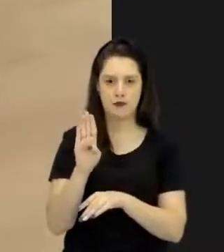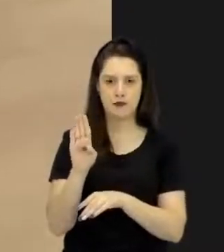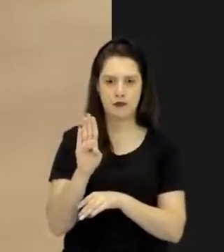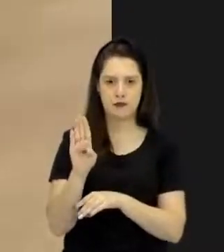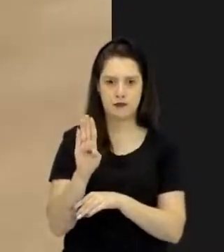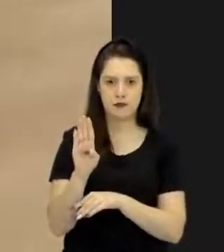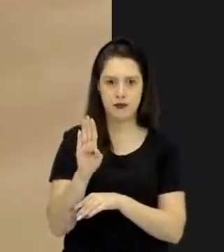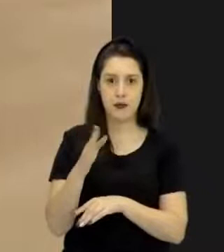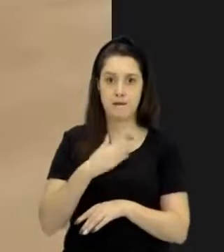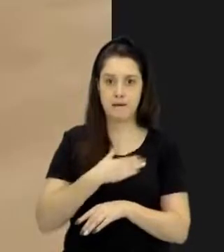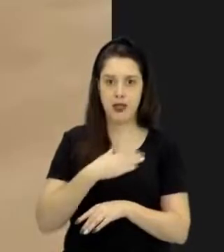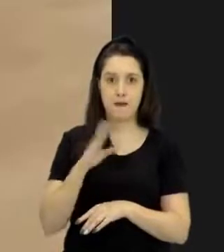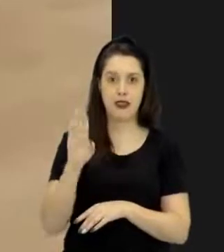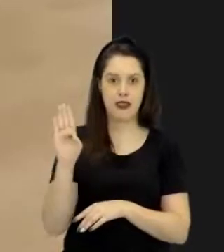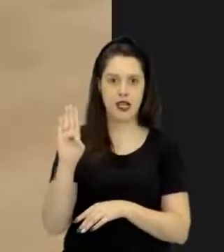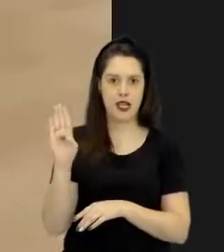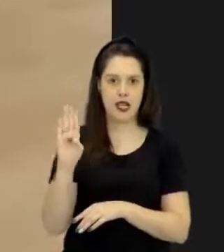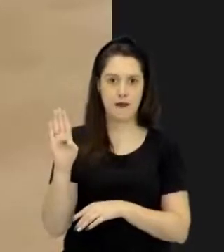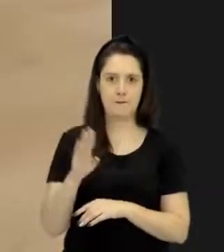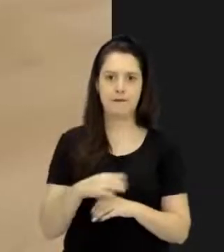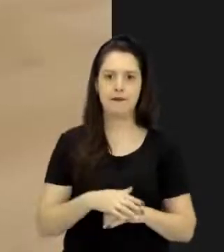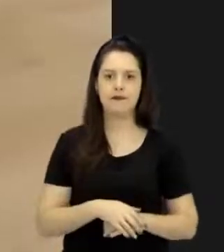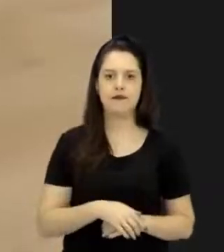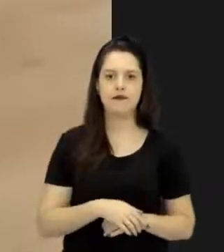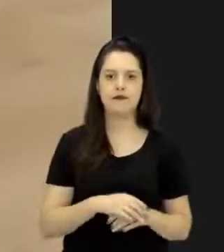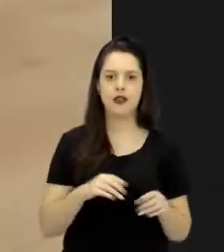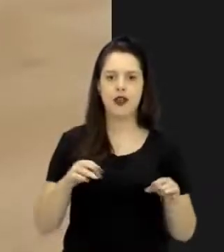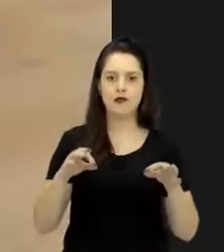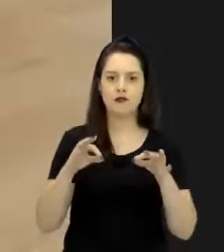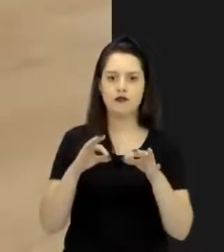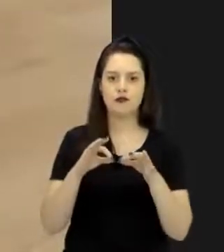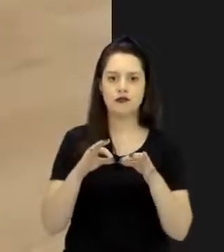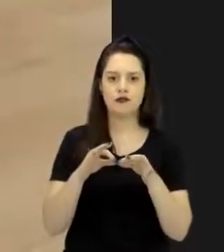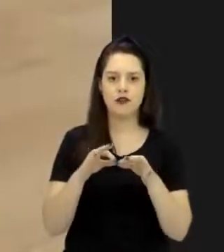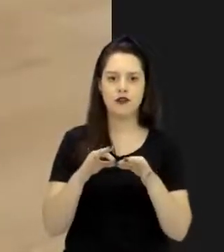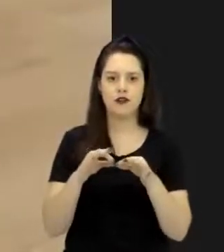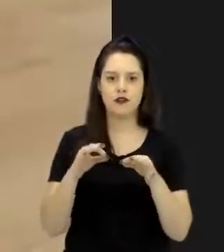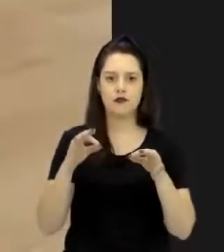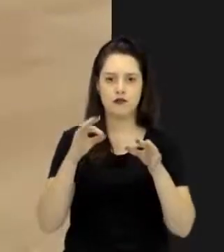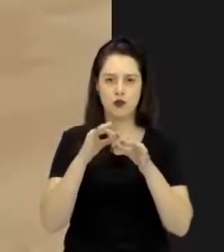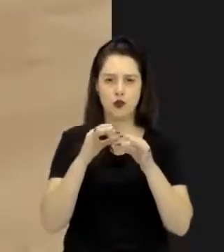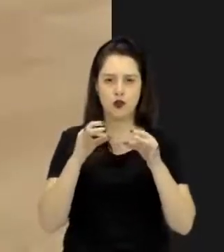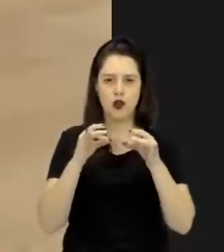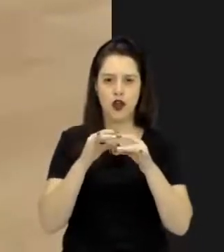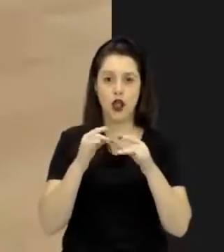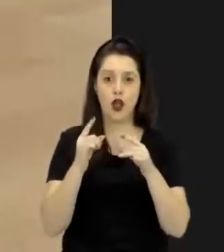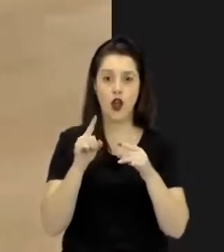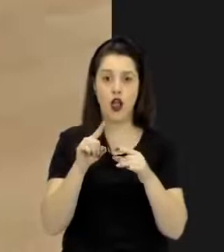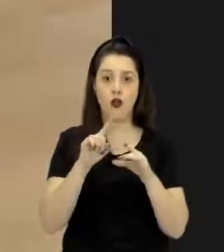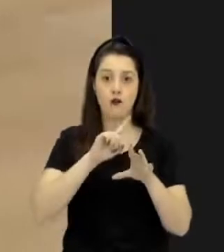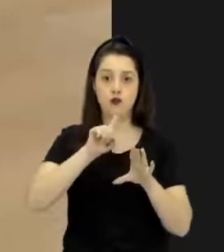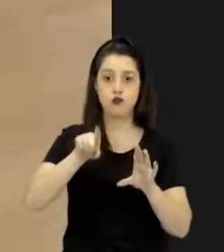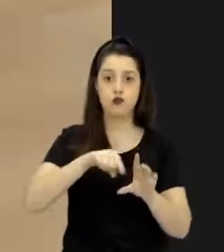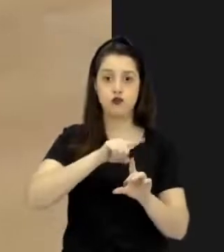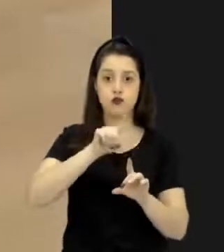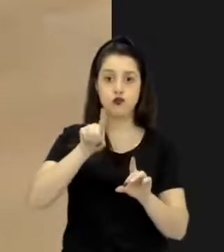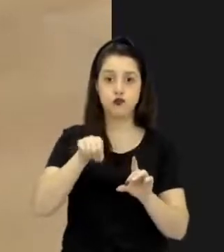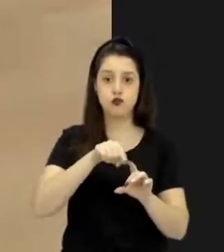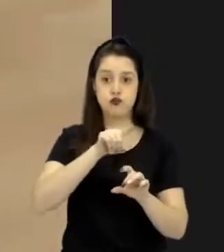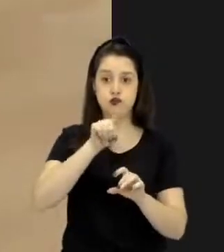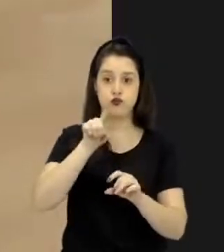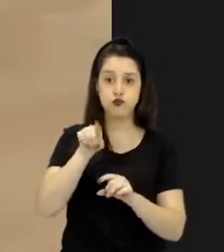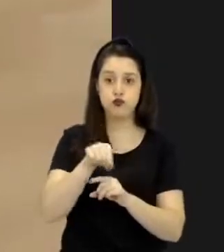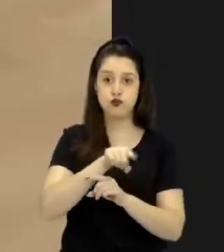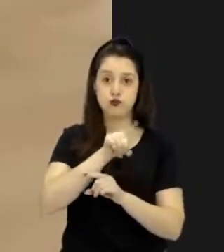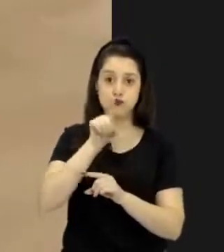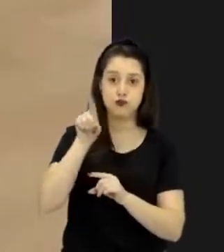Tá? Então aqui, vamos colocar aqui. Olha lá, está funcionando o meu potenciômetro. Então, ó,